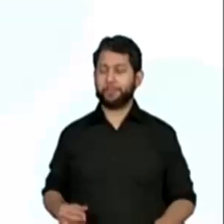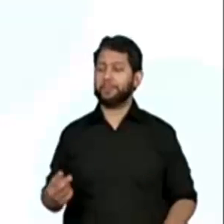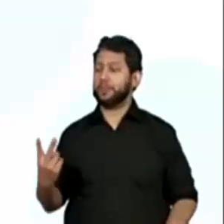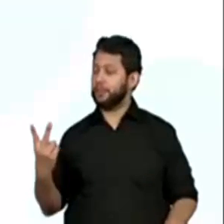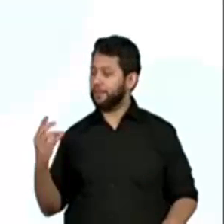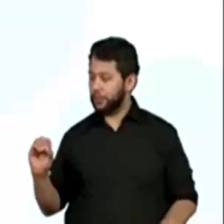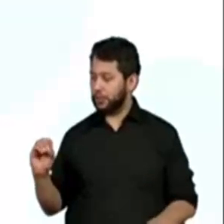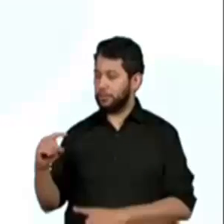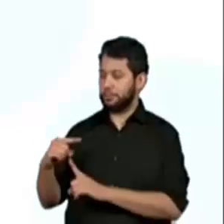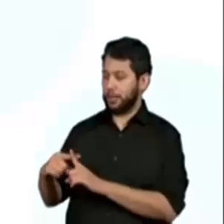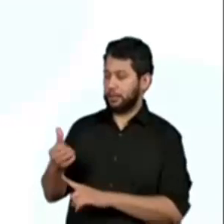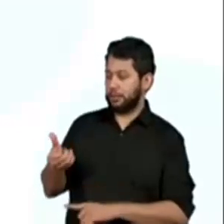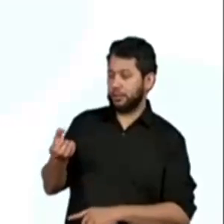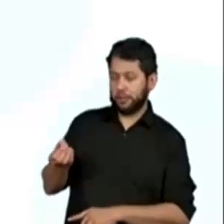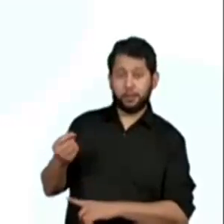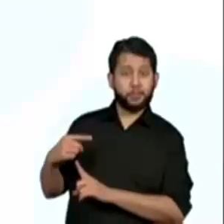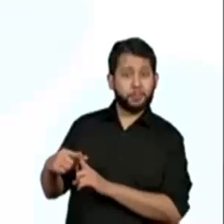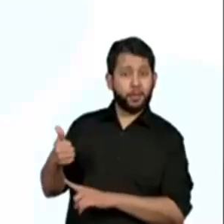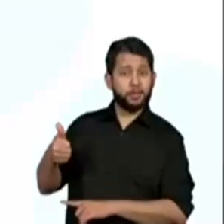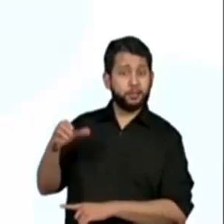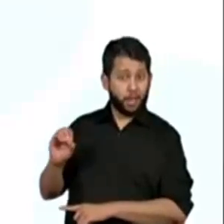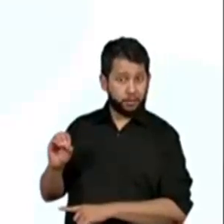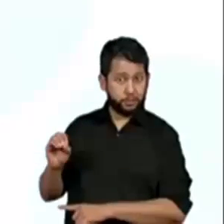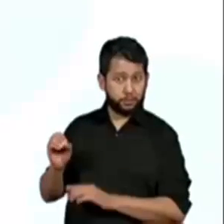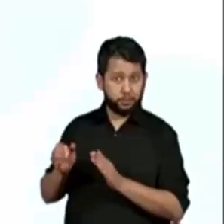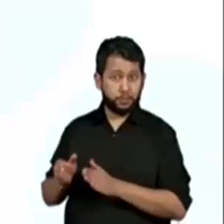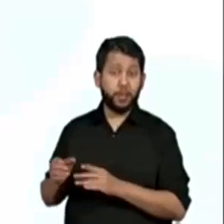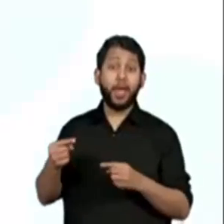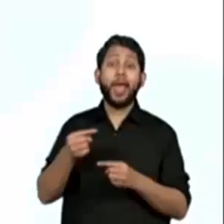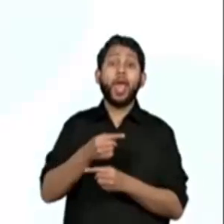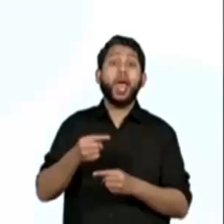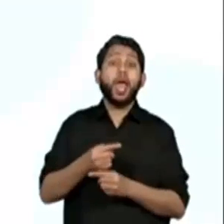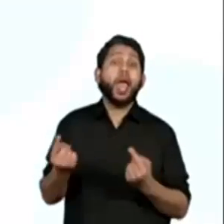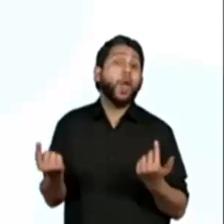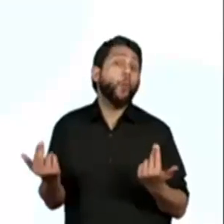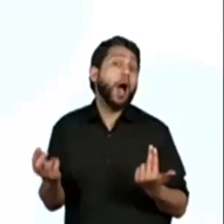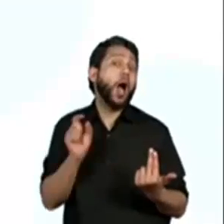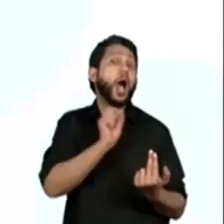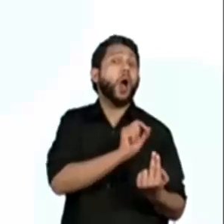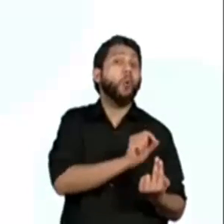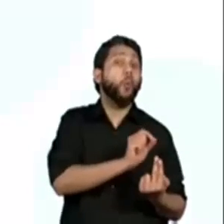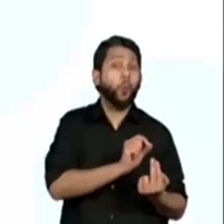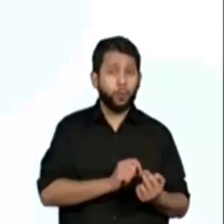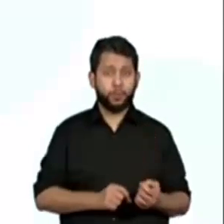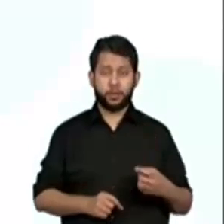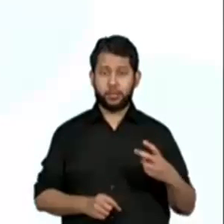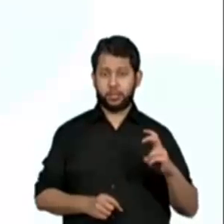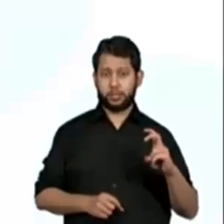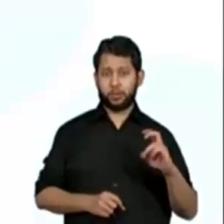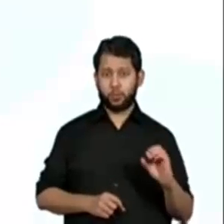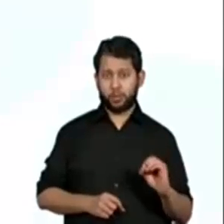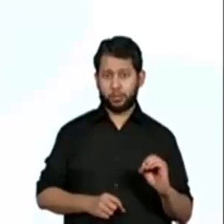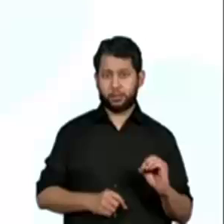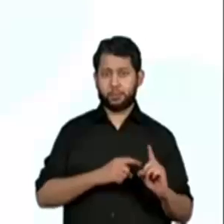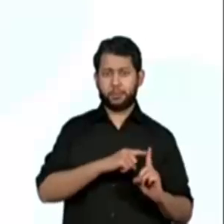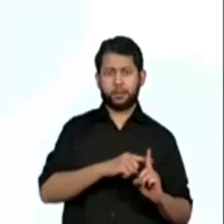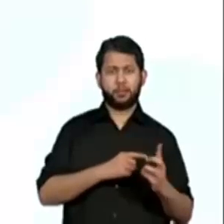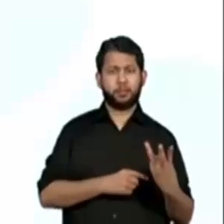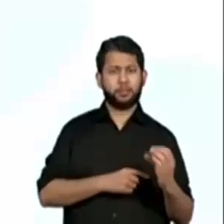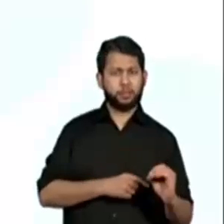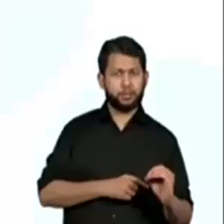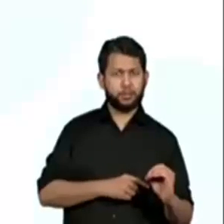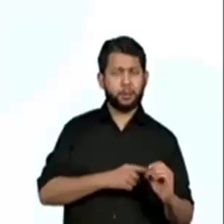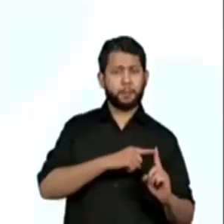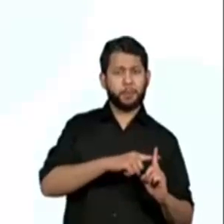50 mais 30 mais 10. Então, eu peguei essas duas operações e acrescentei 10. Como é que ficou? Continuou o